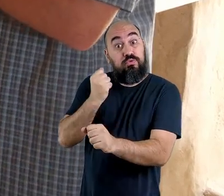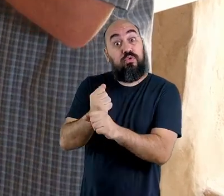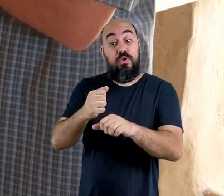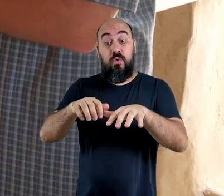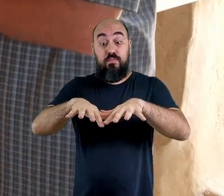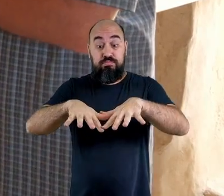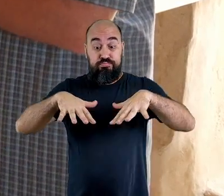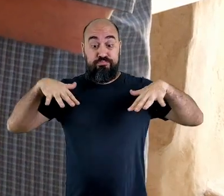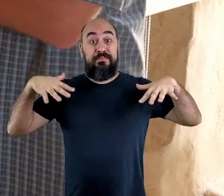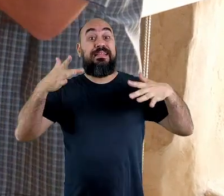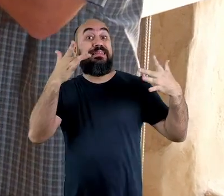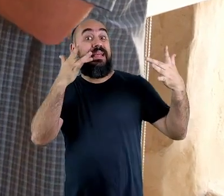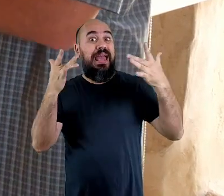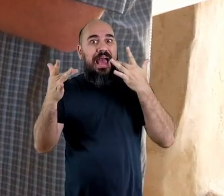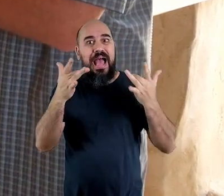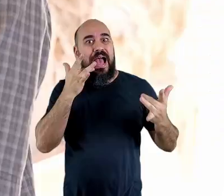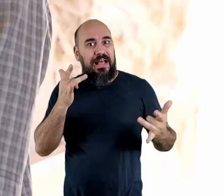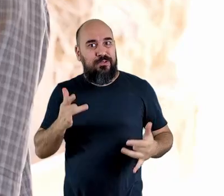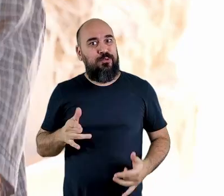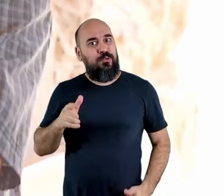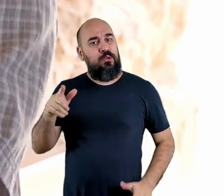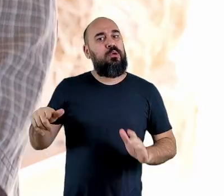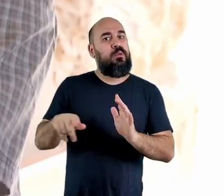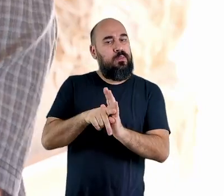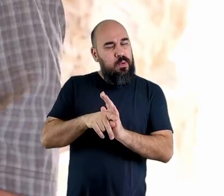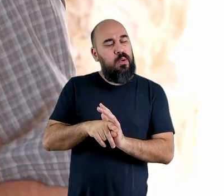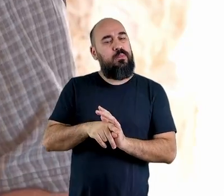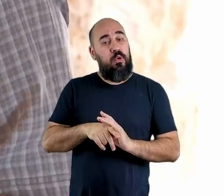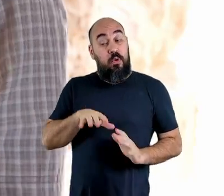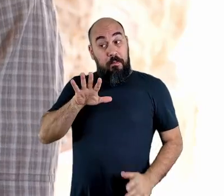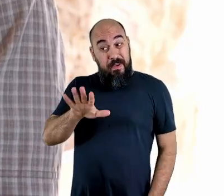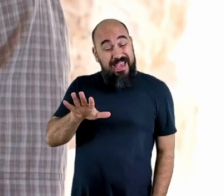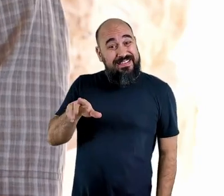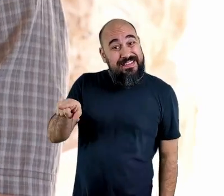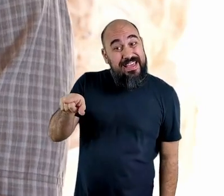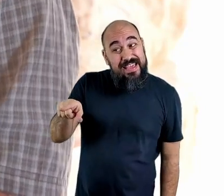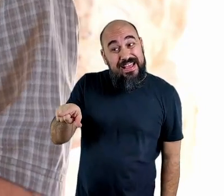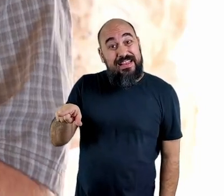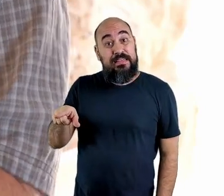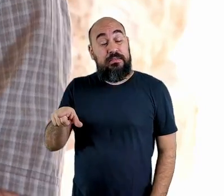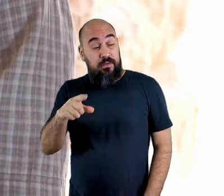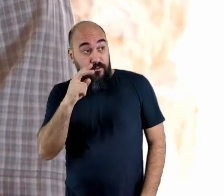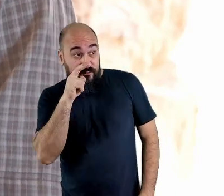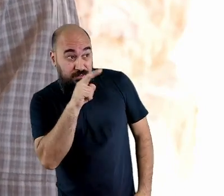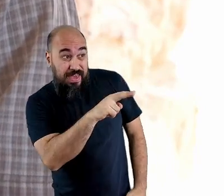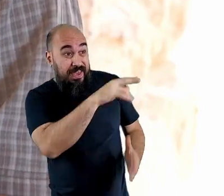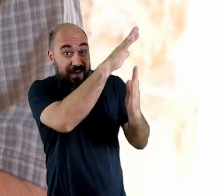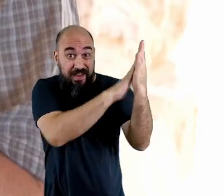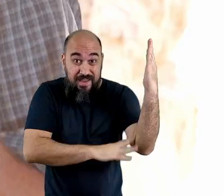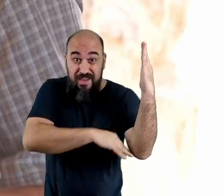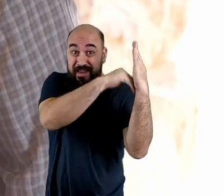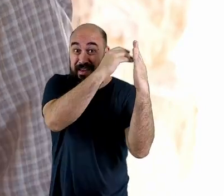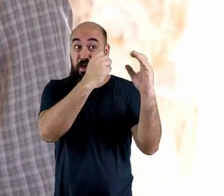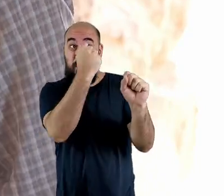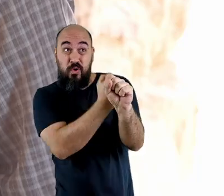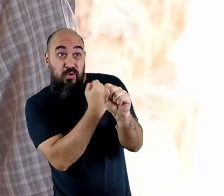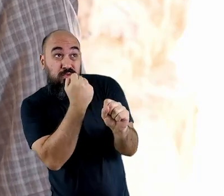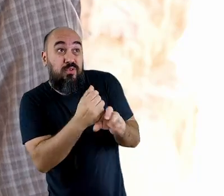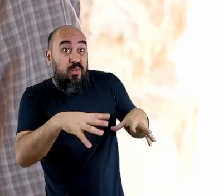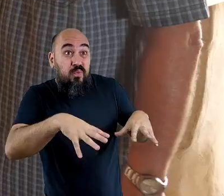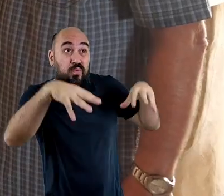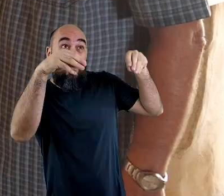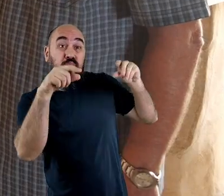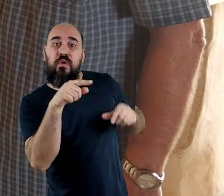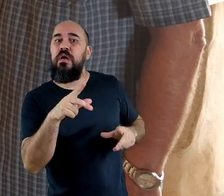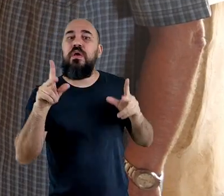remoto, ainda se insiste em utilizar as mesmas técnicas, o mesmo padrão que encontraríamos em outras construções palacianas em todo